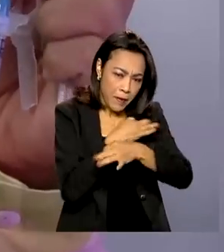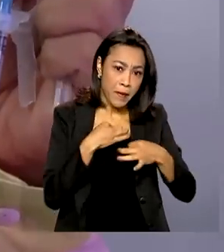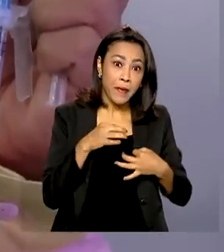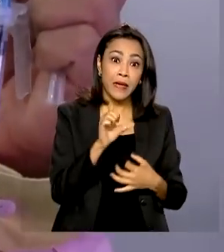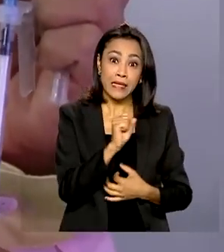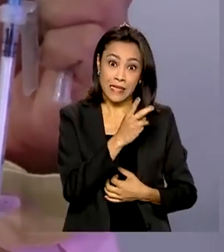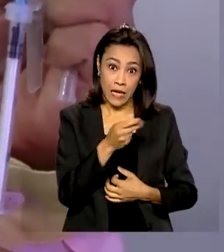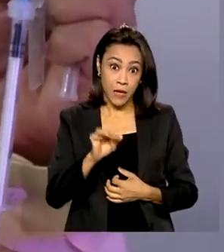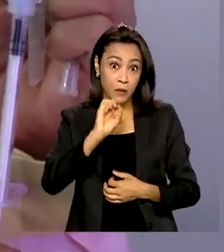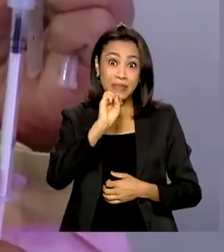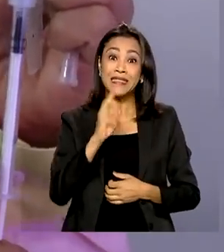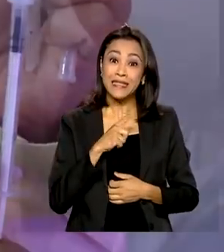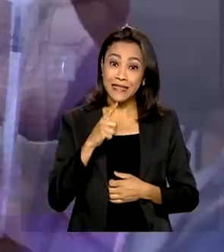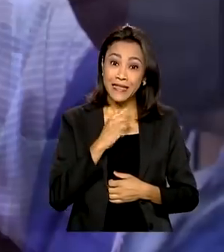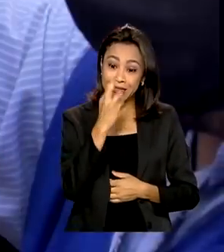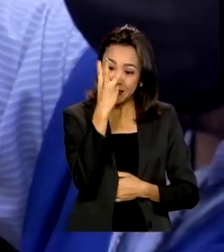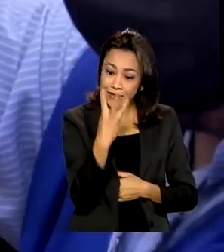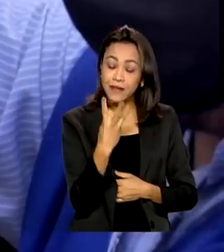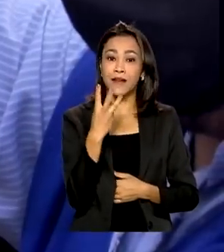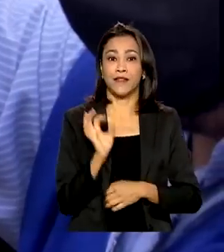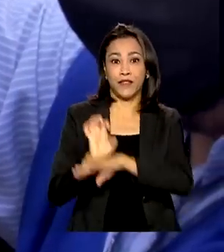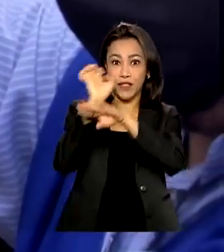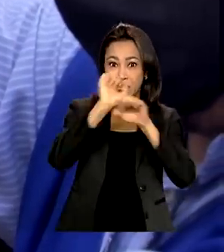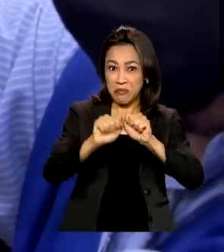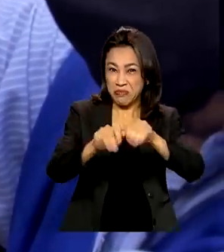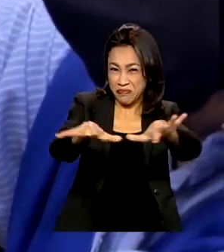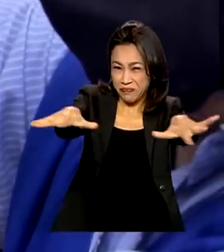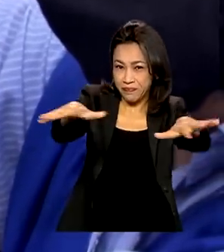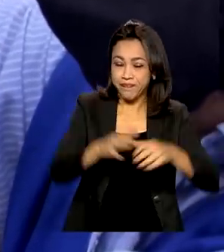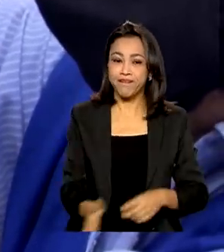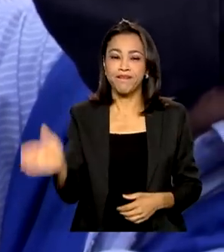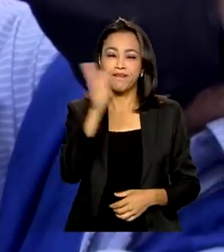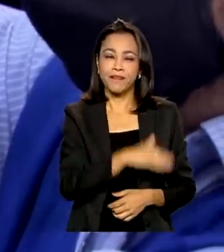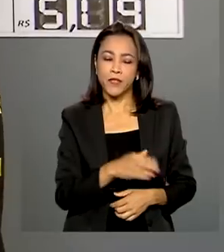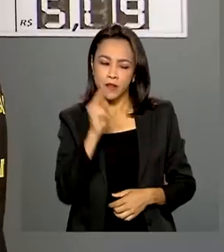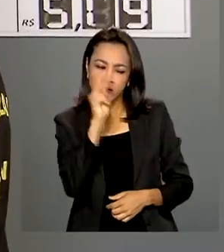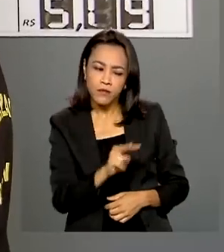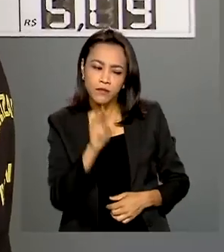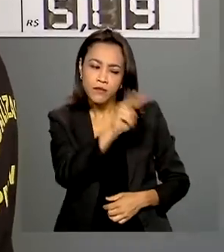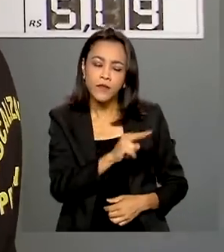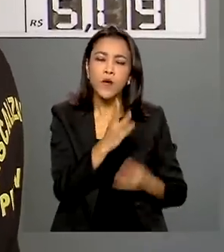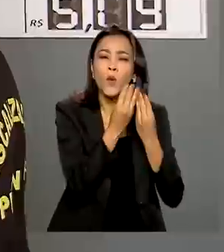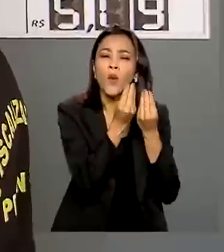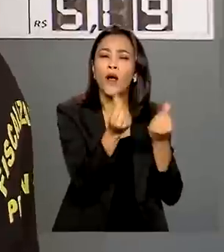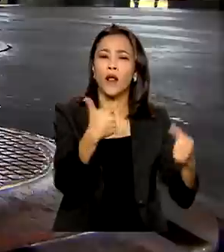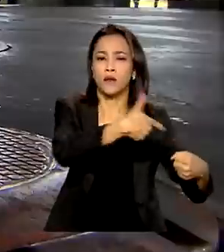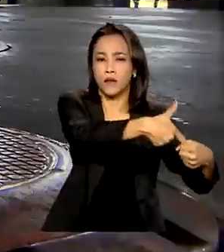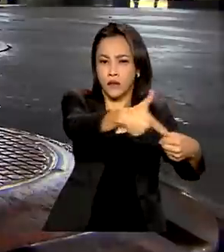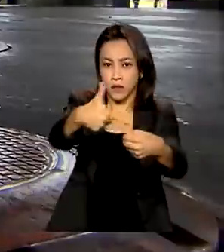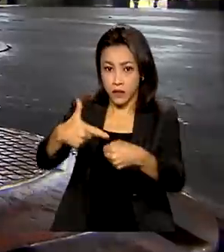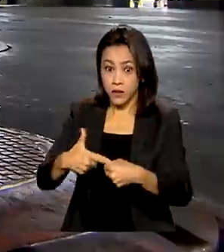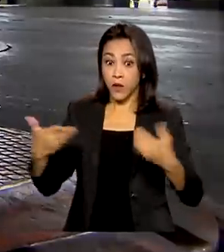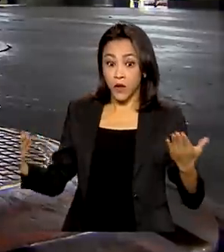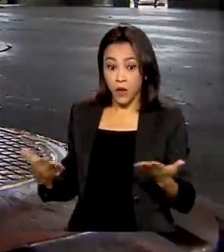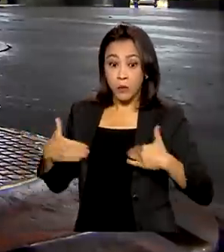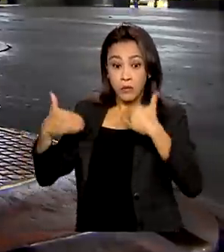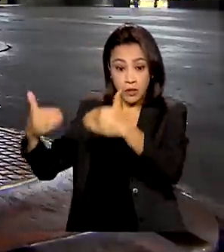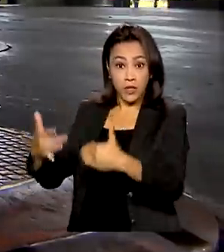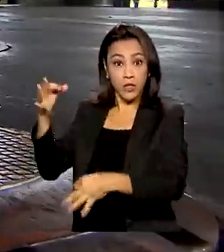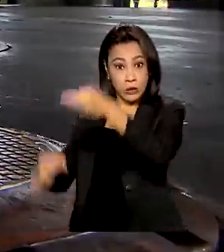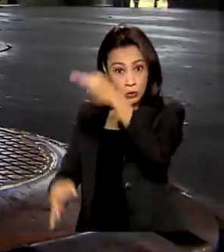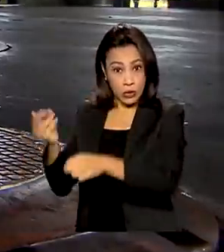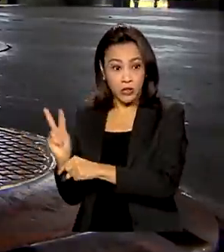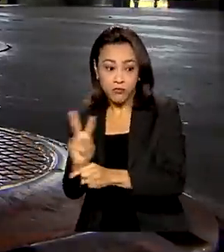em 3 estados. De olho na qualidade dos combustíveis, Ministério da Justiça continua hoje com fiscalização